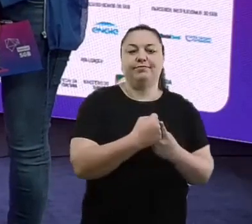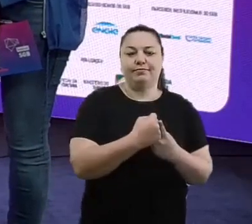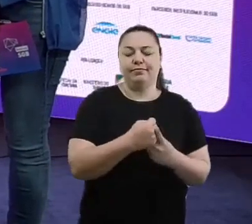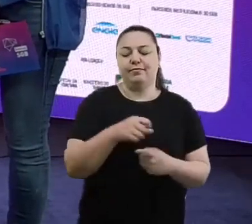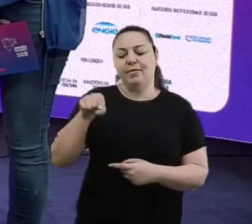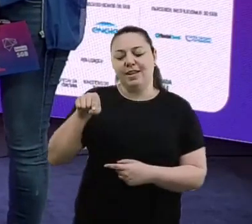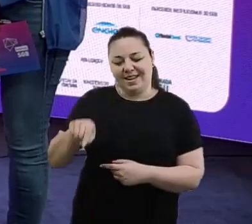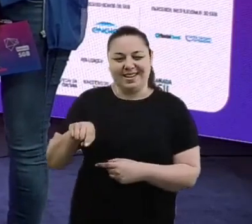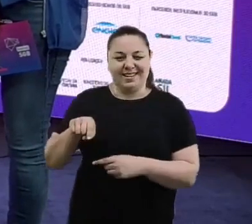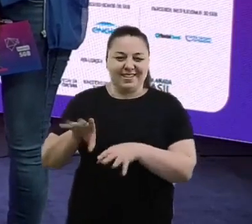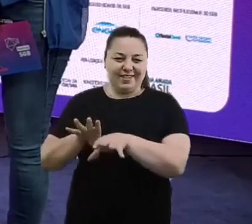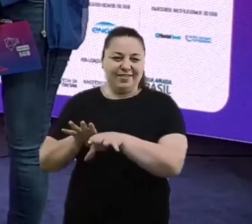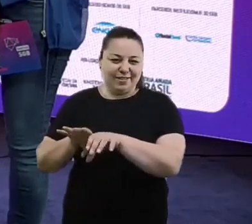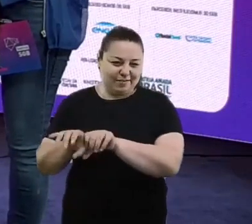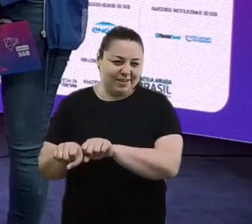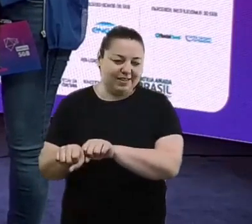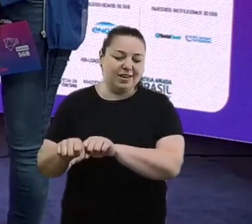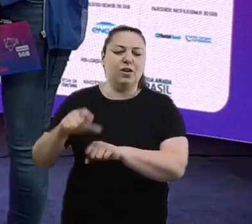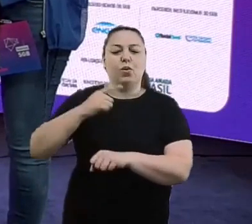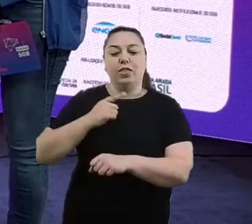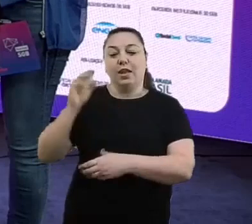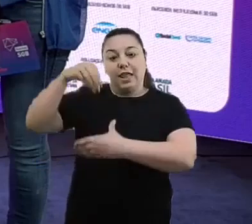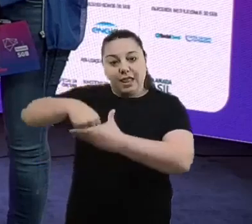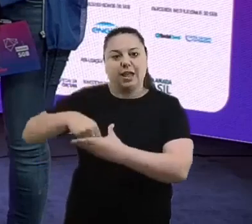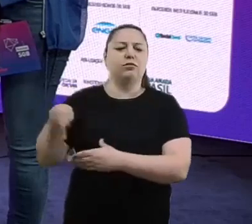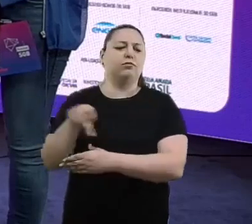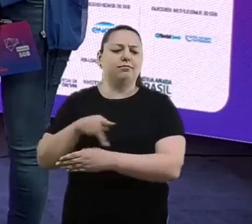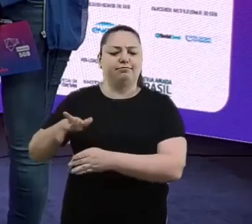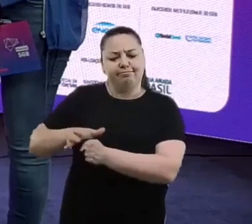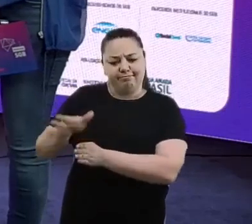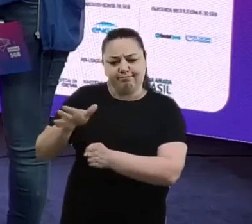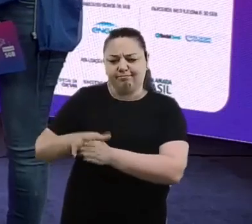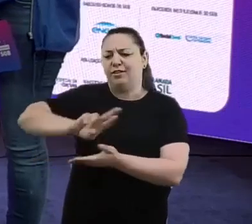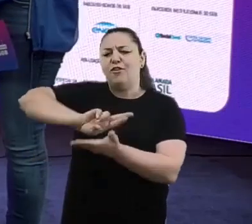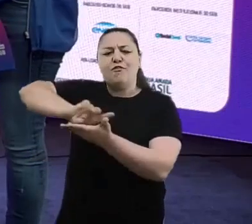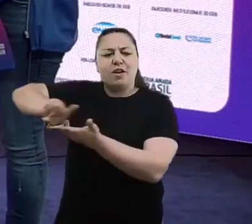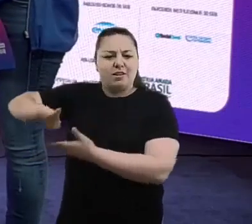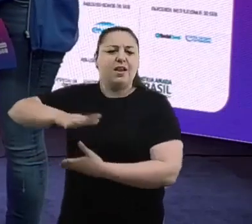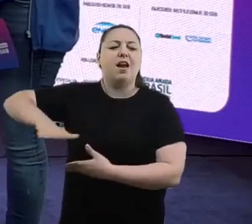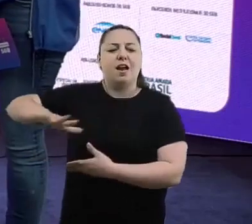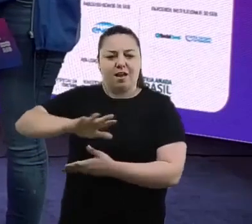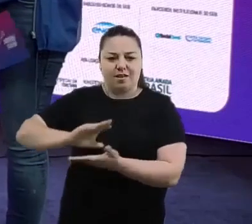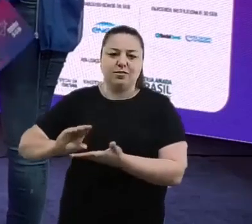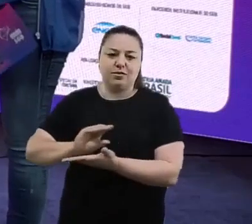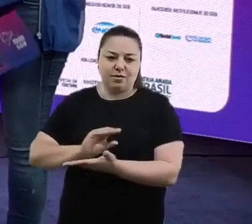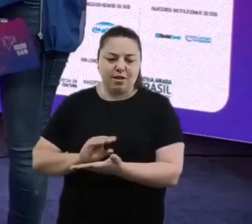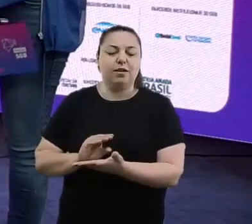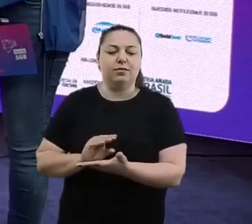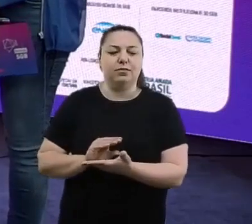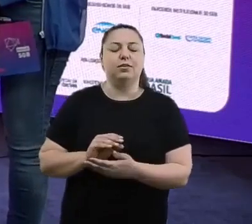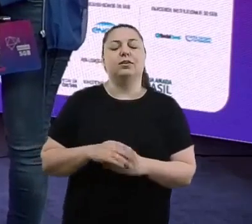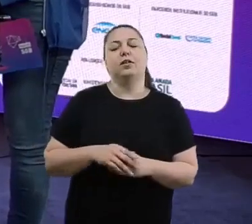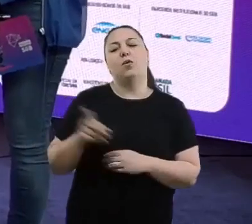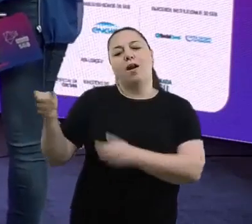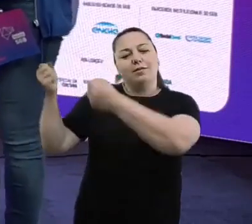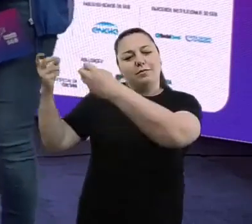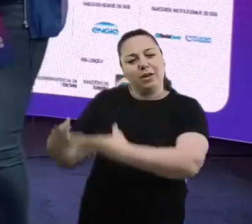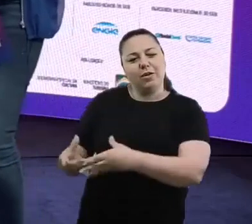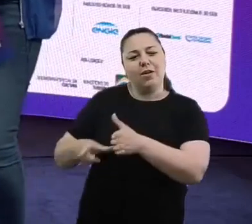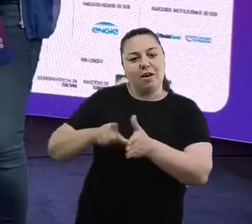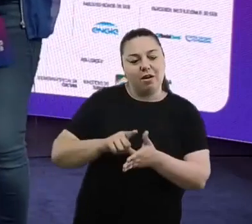mais diversas áreas da ciência de dados. E aí, nesse ano, claro, como a Fê falou, a gente fez uma edição totalmente nova, totalmente virtual, uma